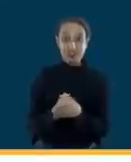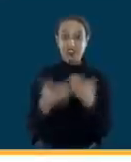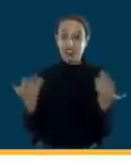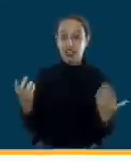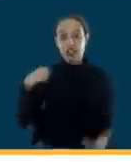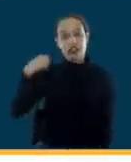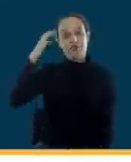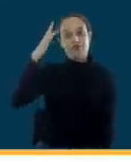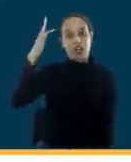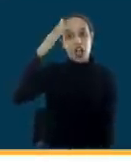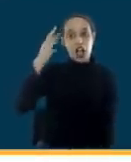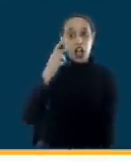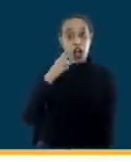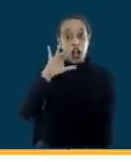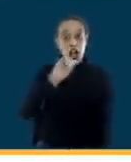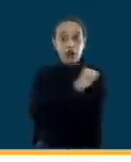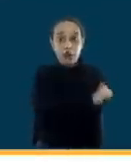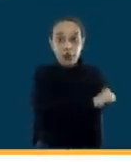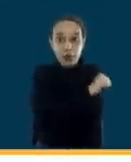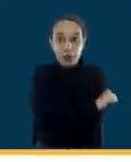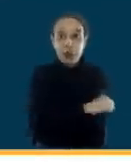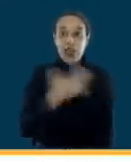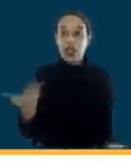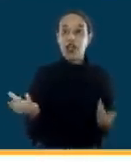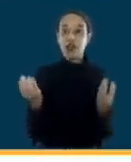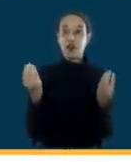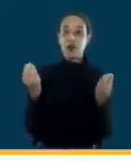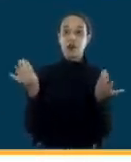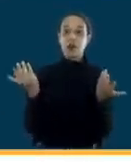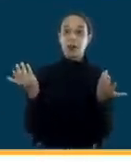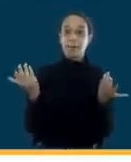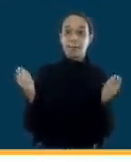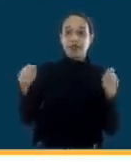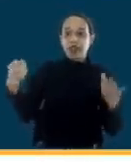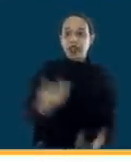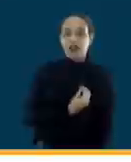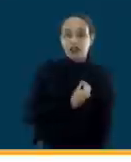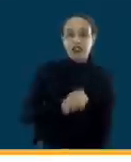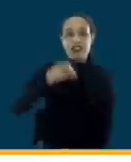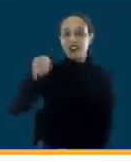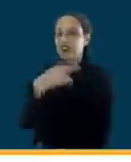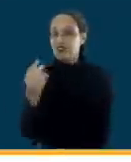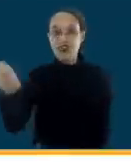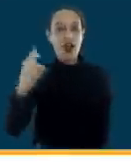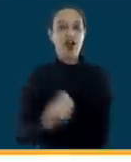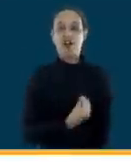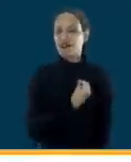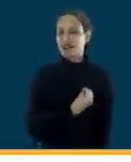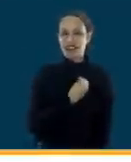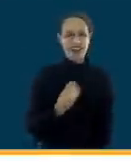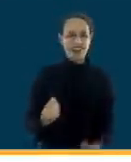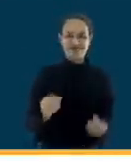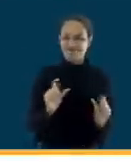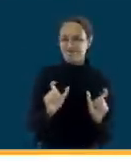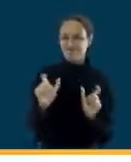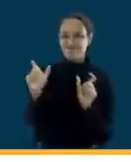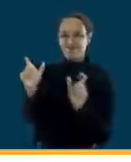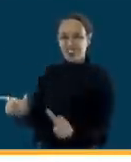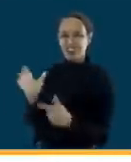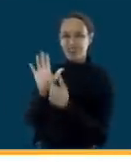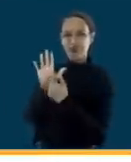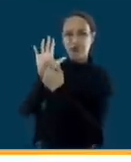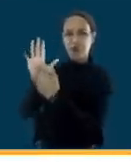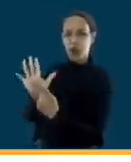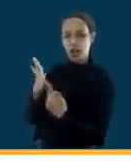estado do Rio de Janeiro sem contar com a presença do Jongo, sem contar com a presença dessa ancestralidade que você traz para nós. Então,